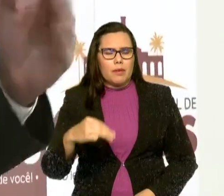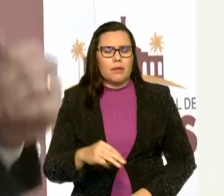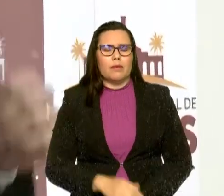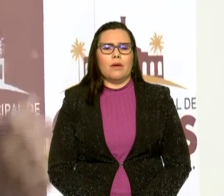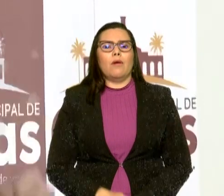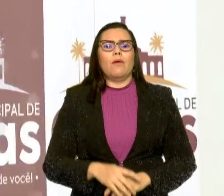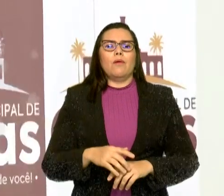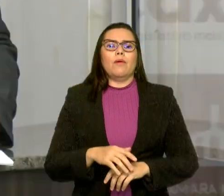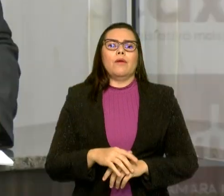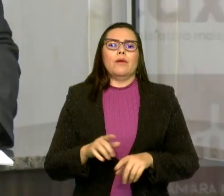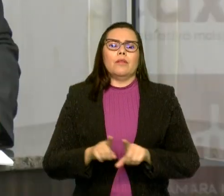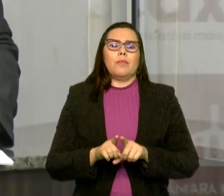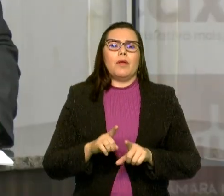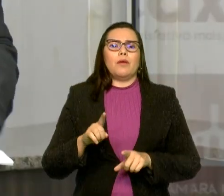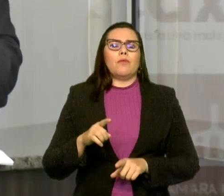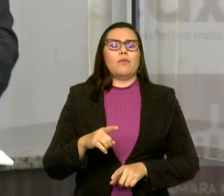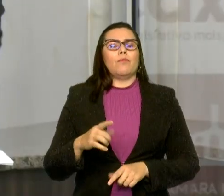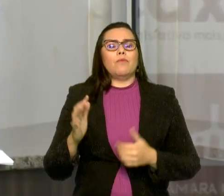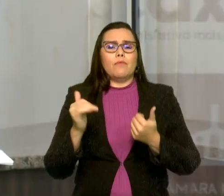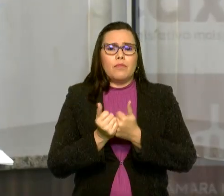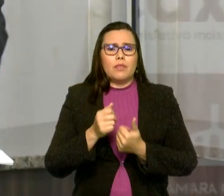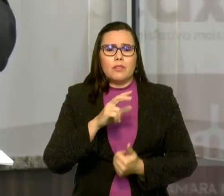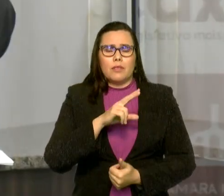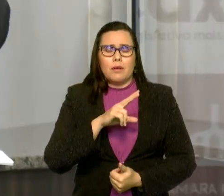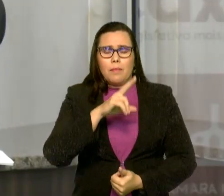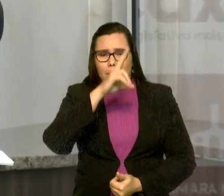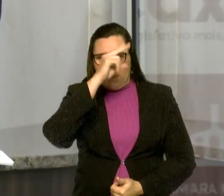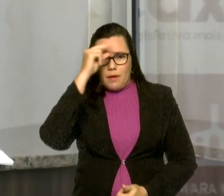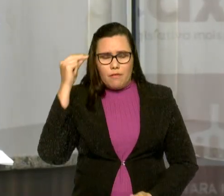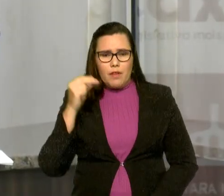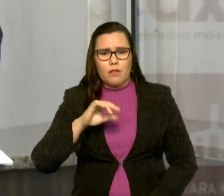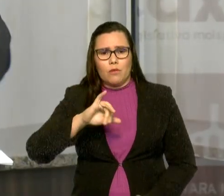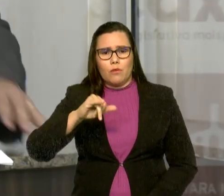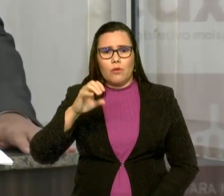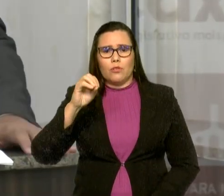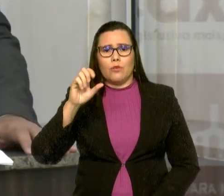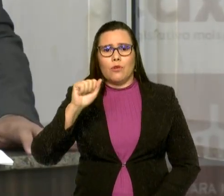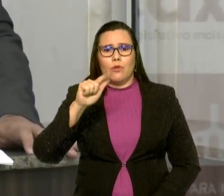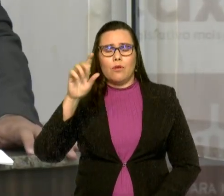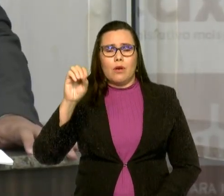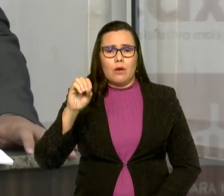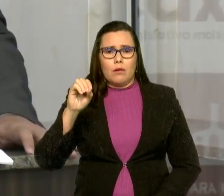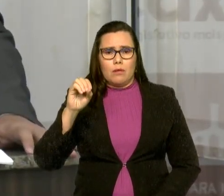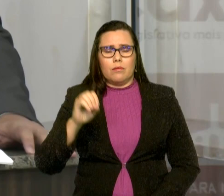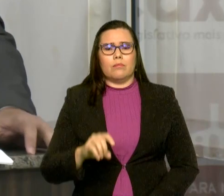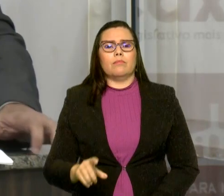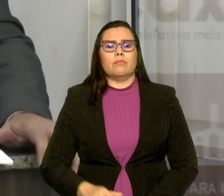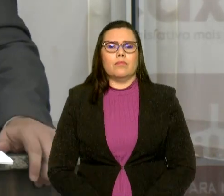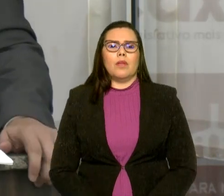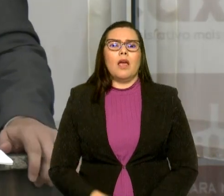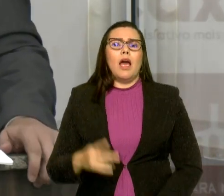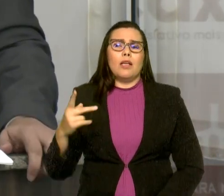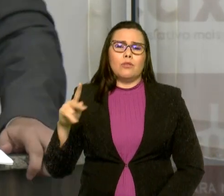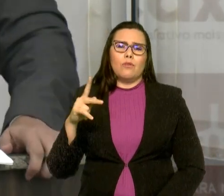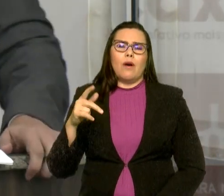Régia, o vice-prefeito de Colinas, João Haroldo, sabem muito bem disso, eles que são filhos de uma professora de história, a